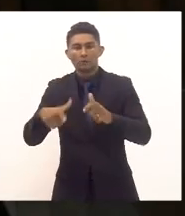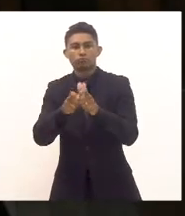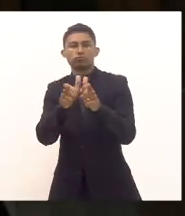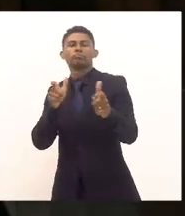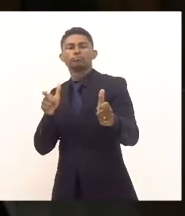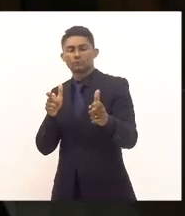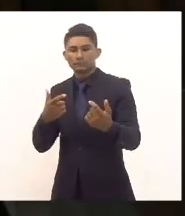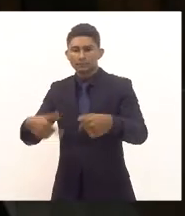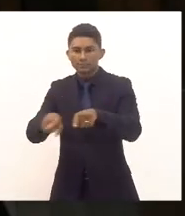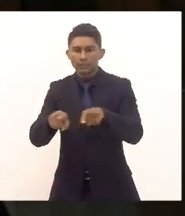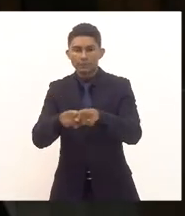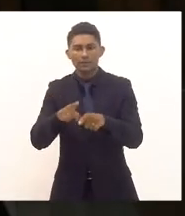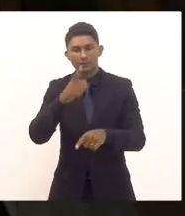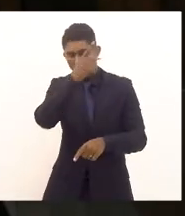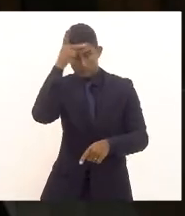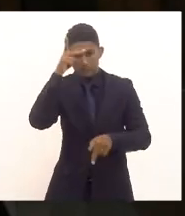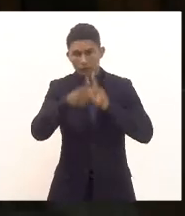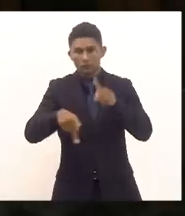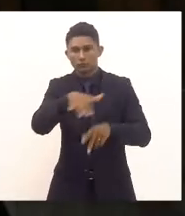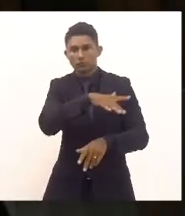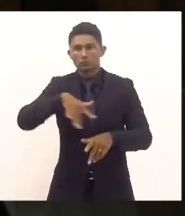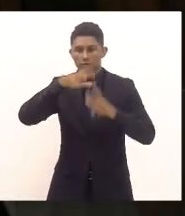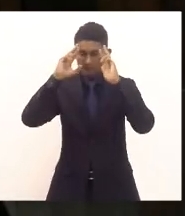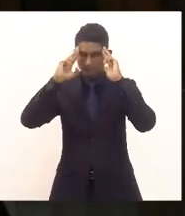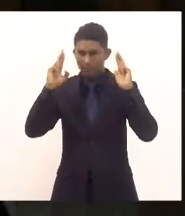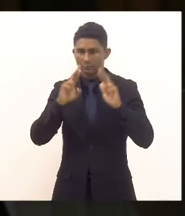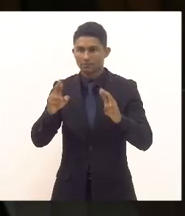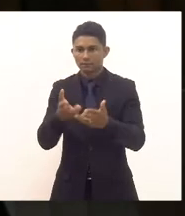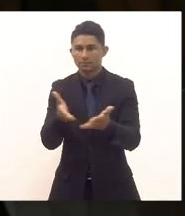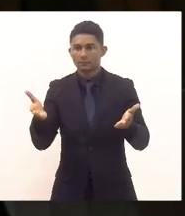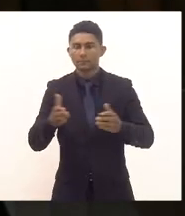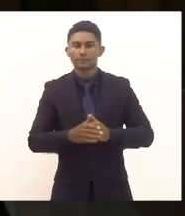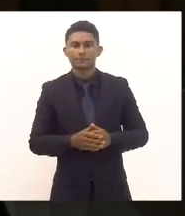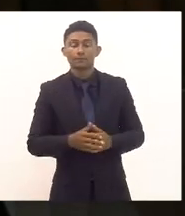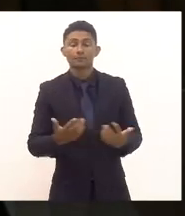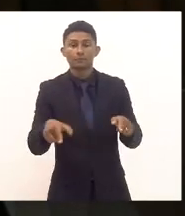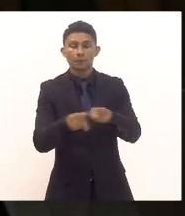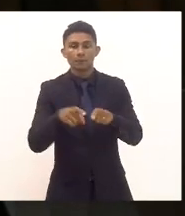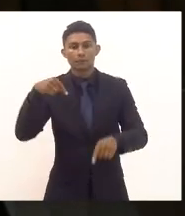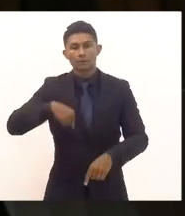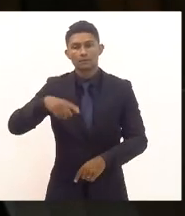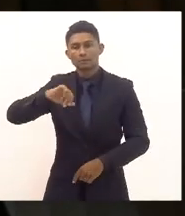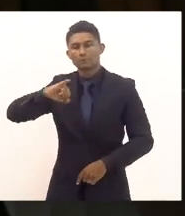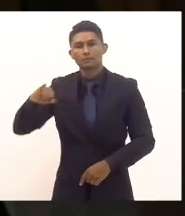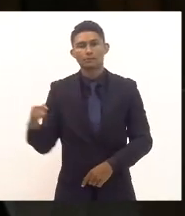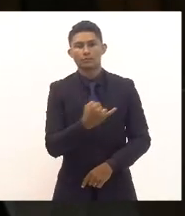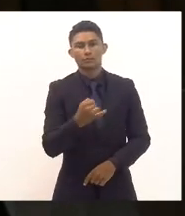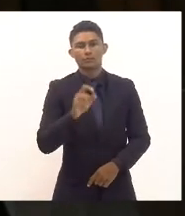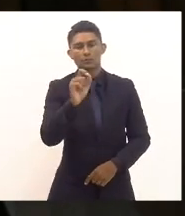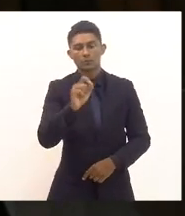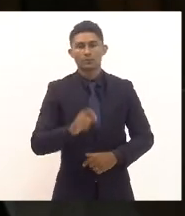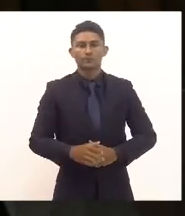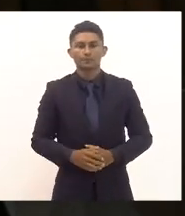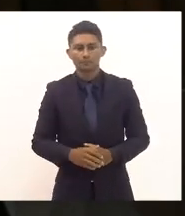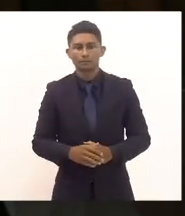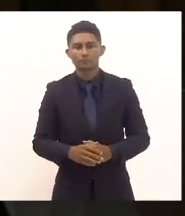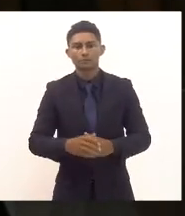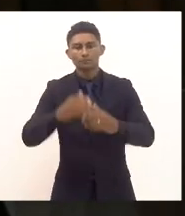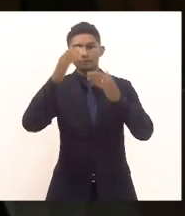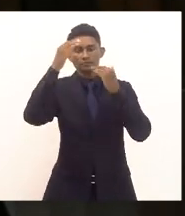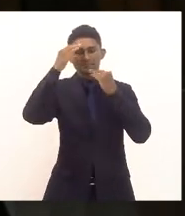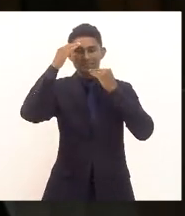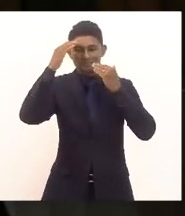aos consumidores é de energia da nossa região e aproveitando a oportunidade senhora Presidente Quero